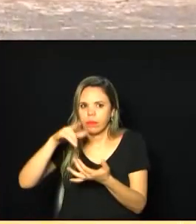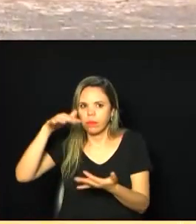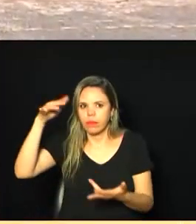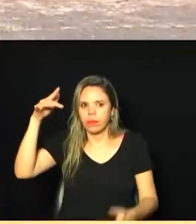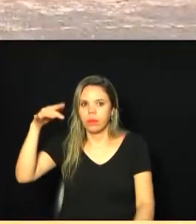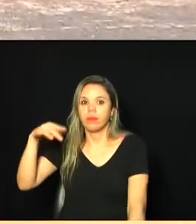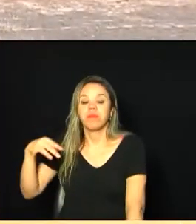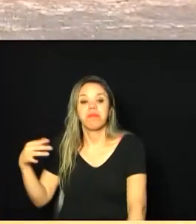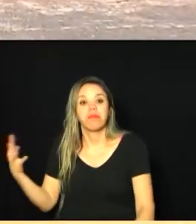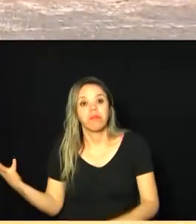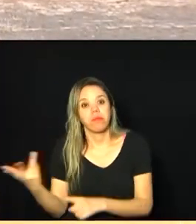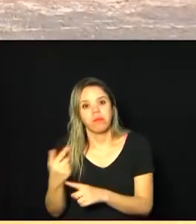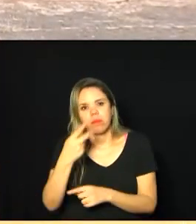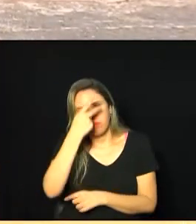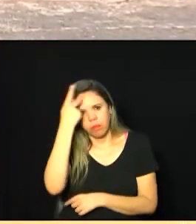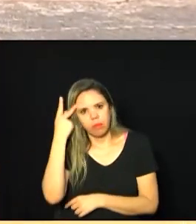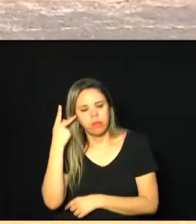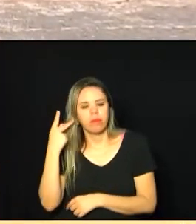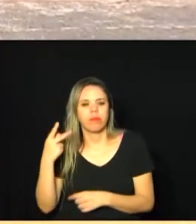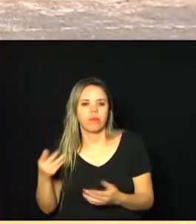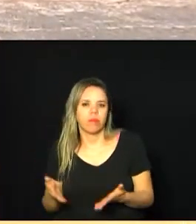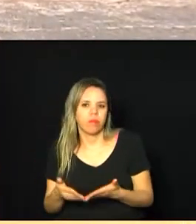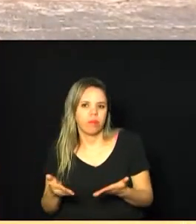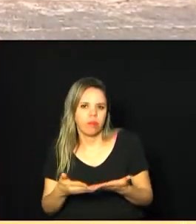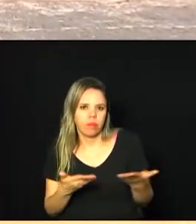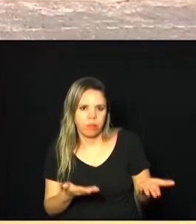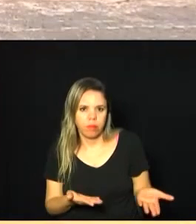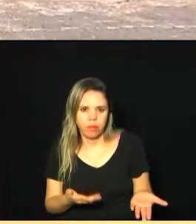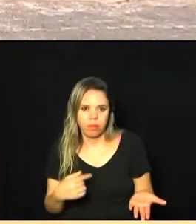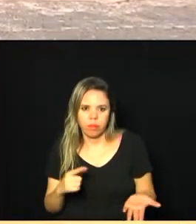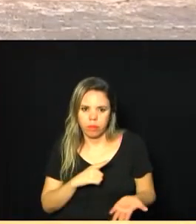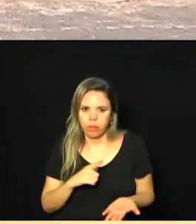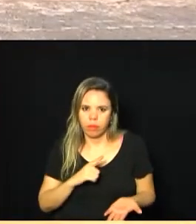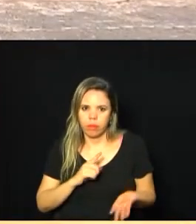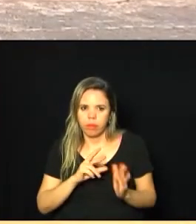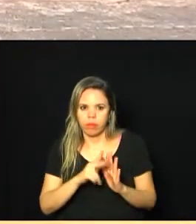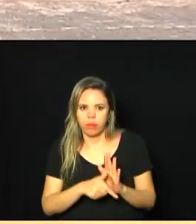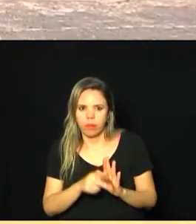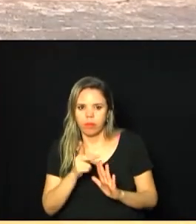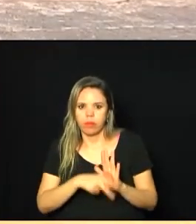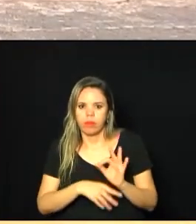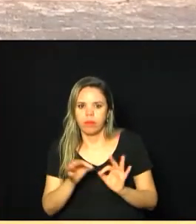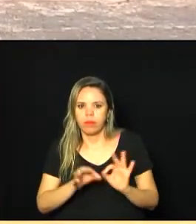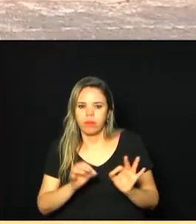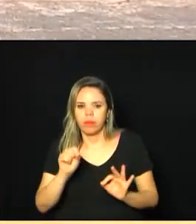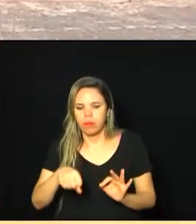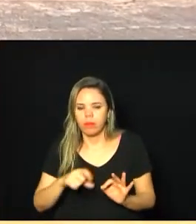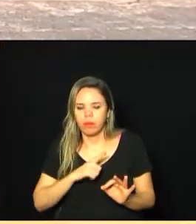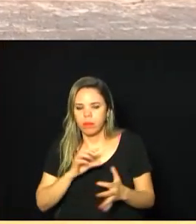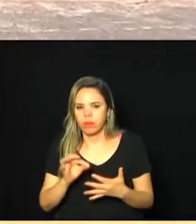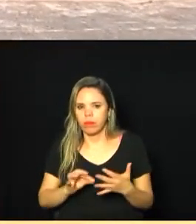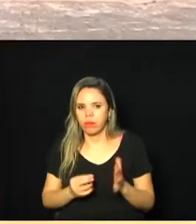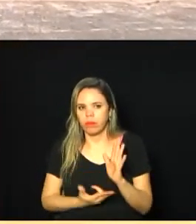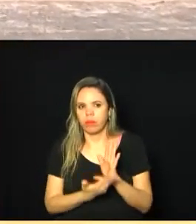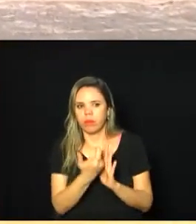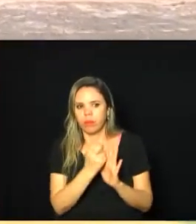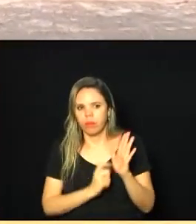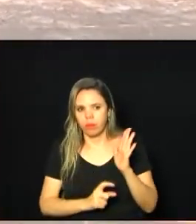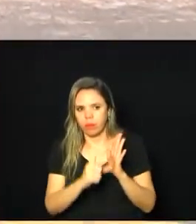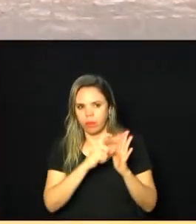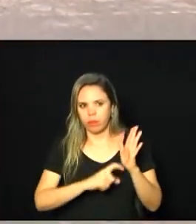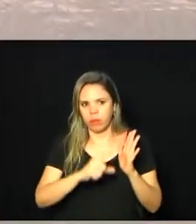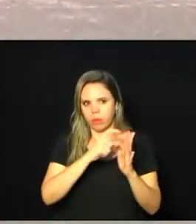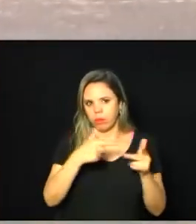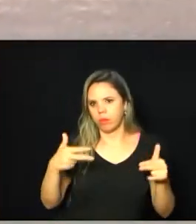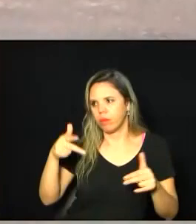para a nossa população, que é muito carente. Então, nós temos vários outros projetos, sim, de grafitagem e